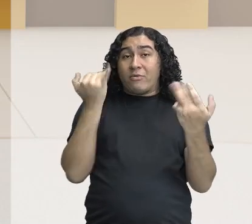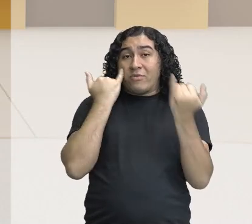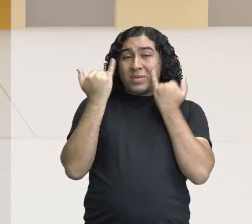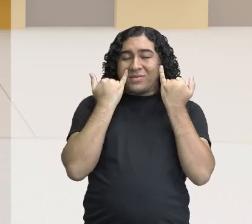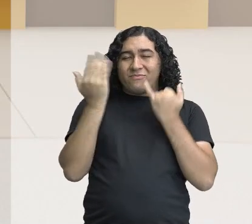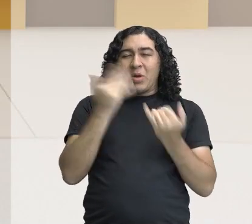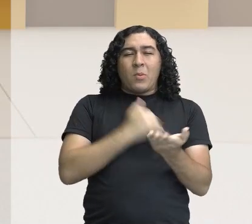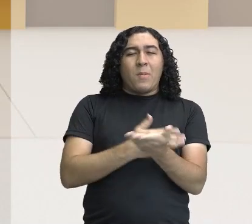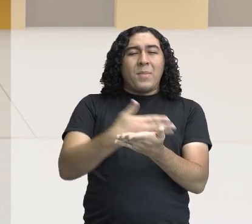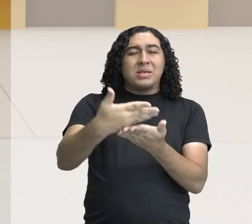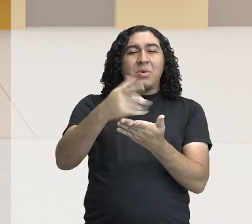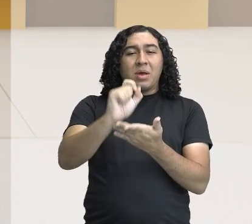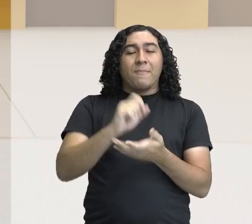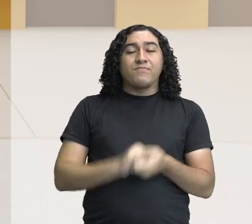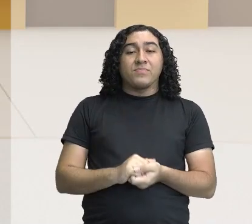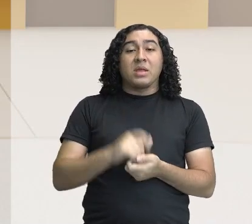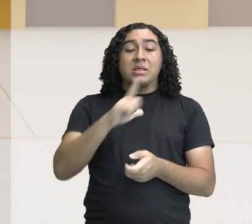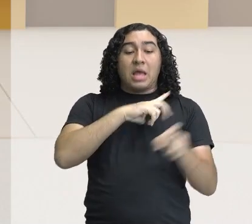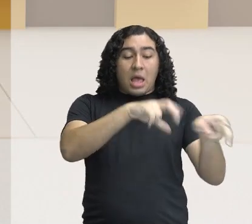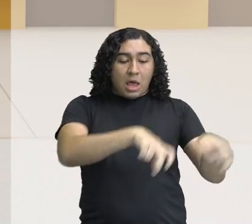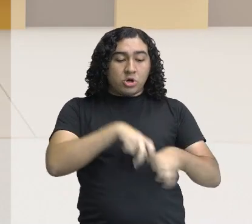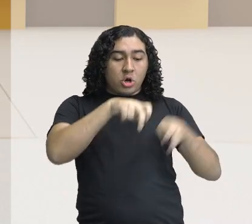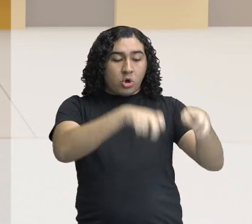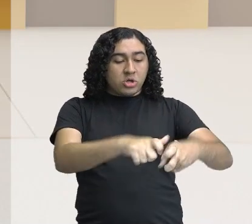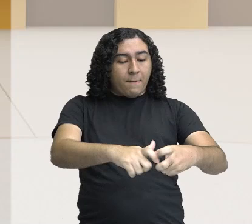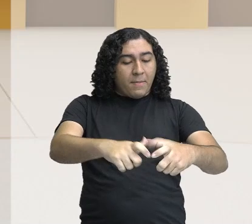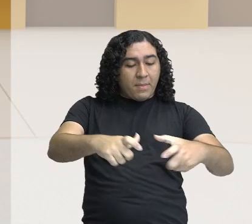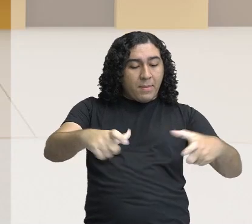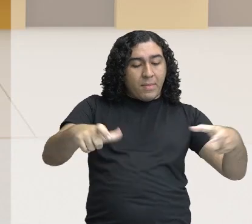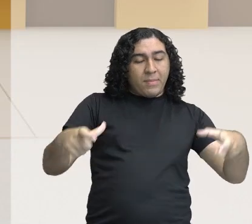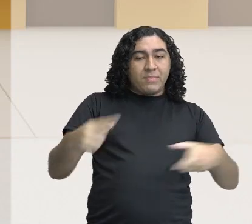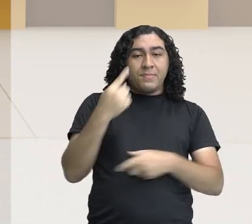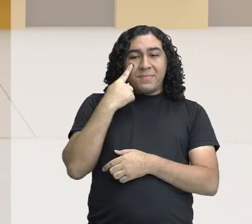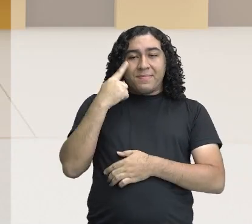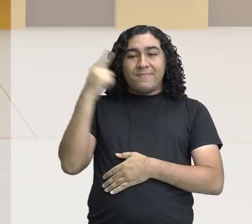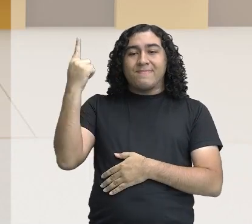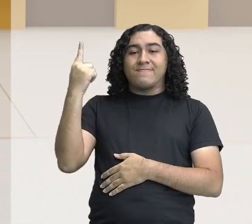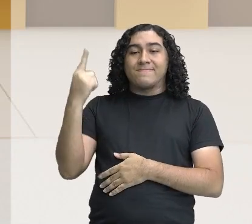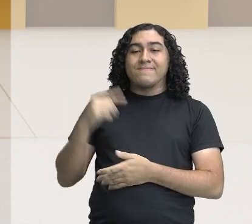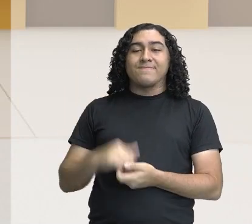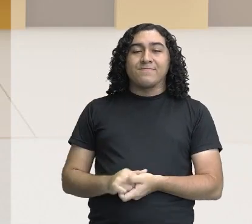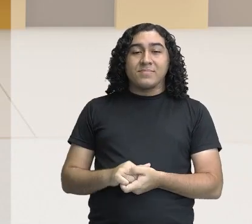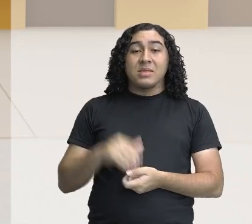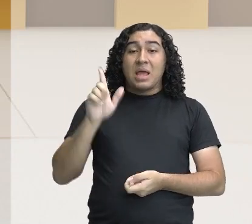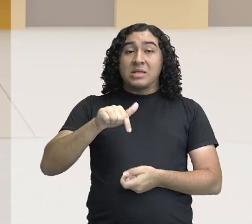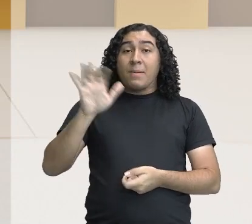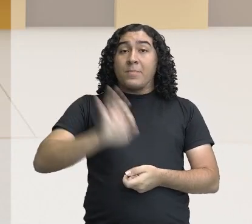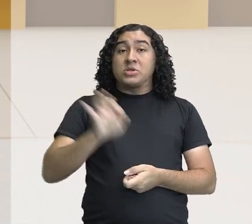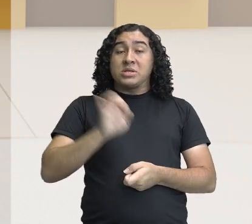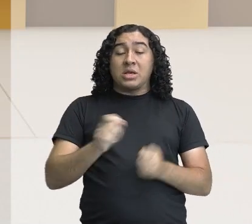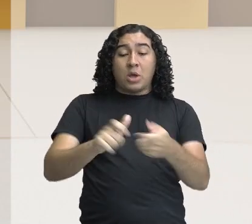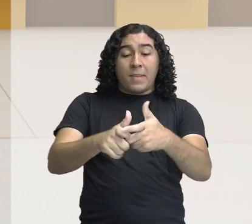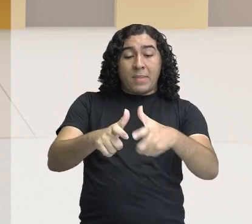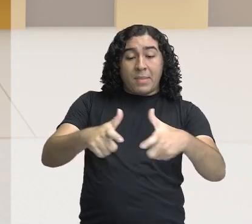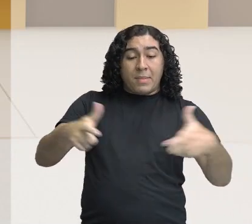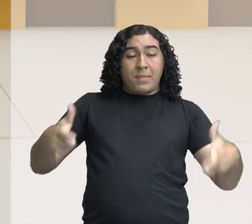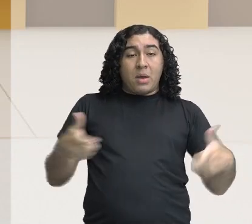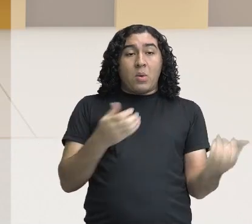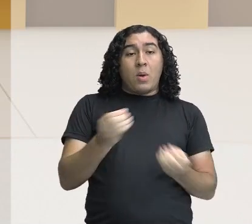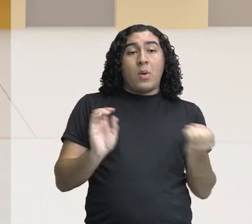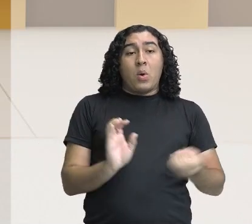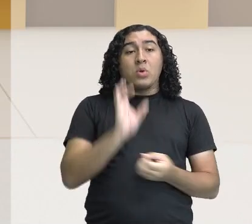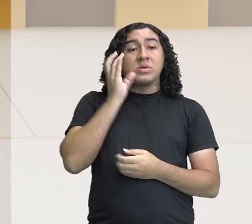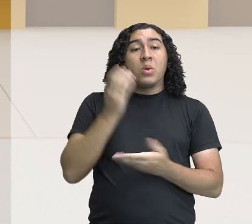Vamos começar pela expansão do agronegócio. Olha só, gente, o crescimento da